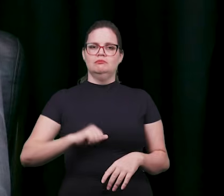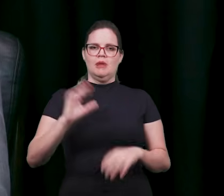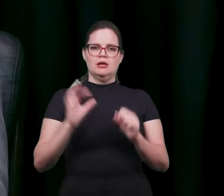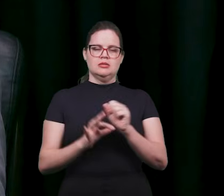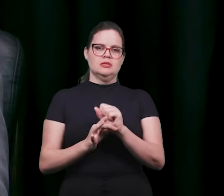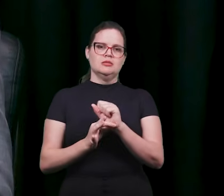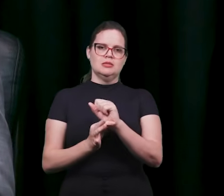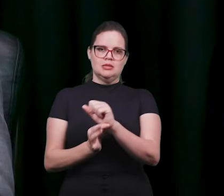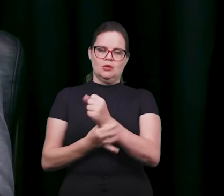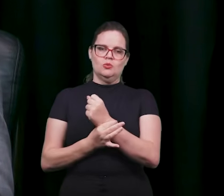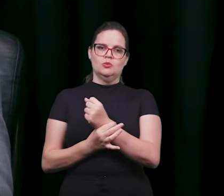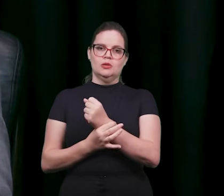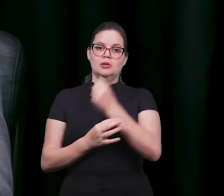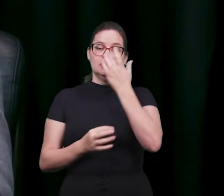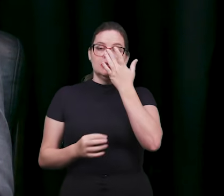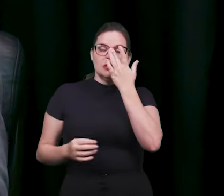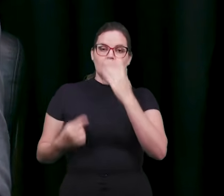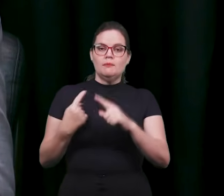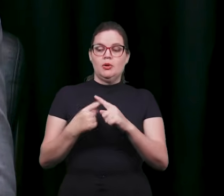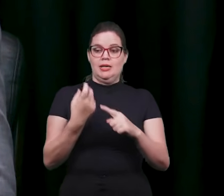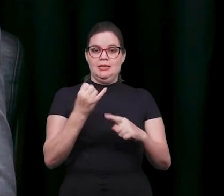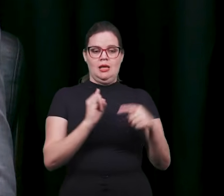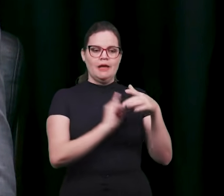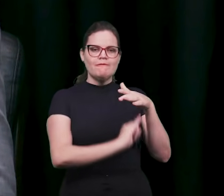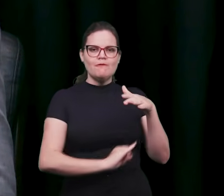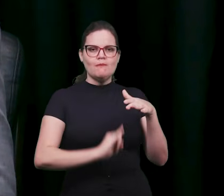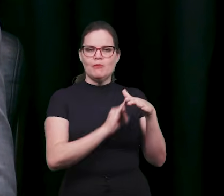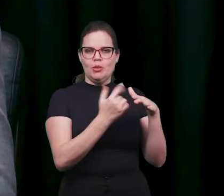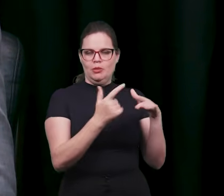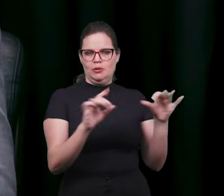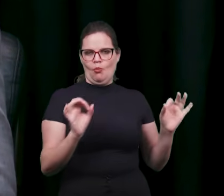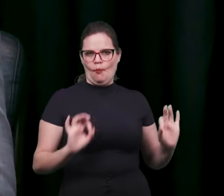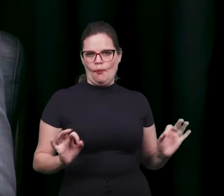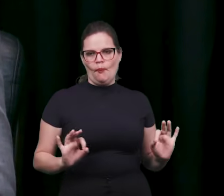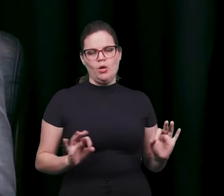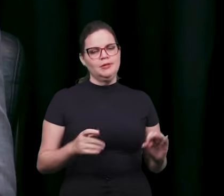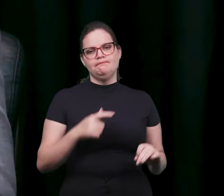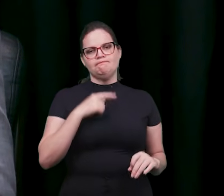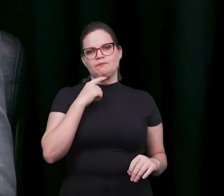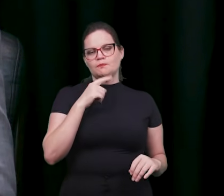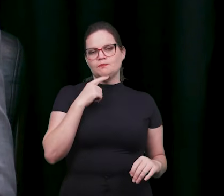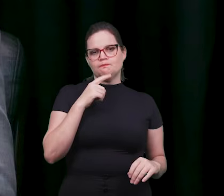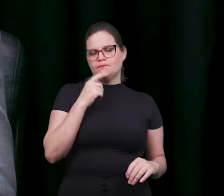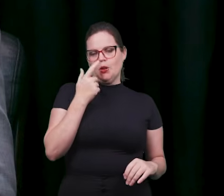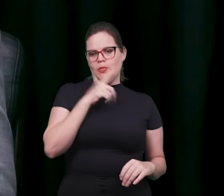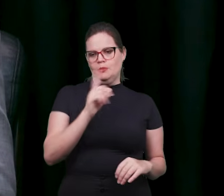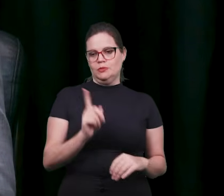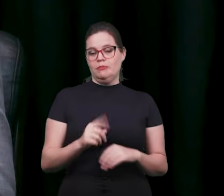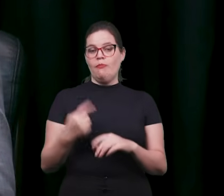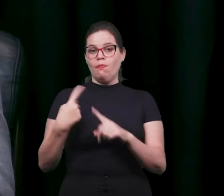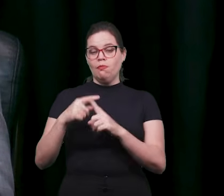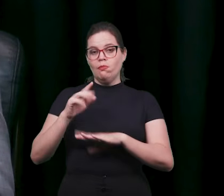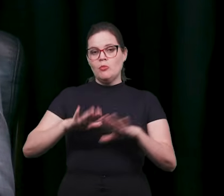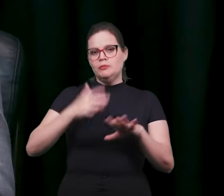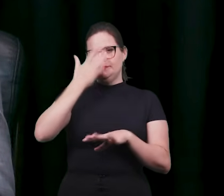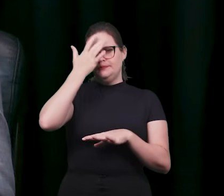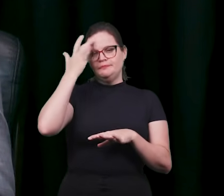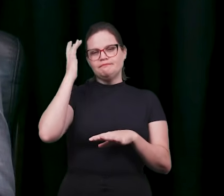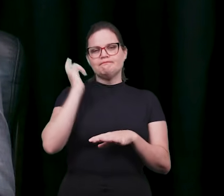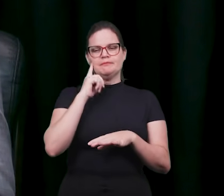segurança que a informalidade não dá a esse empresário. E às vezes as pessoas acham que se